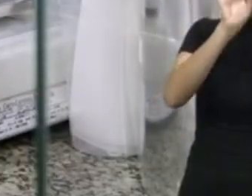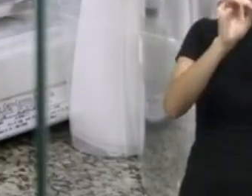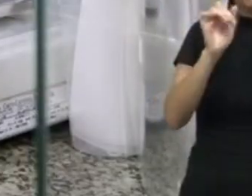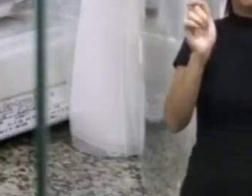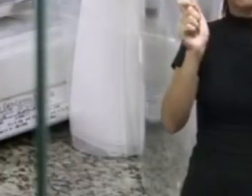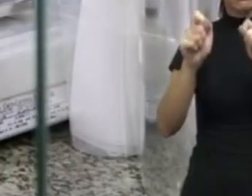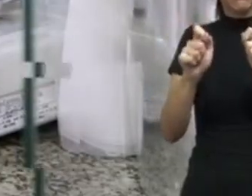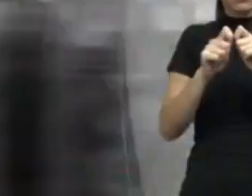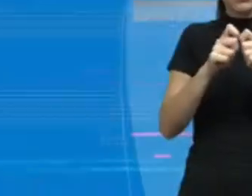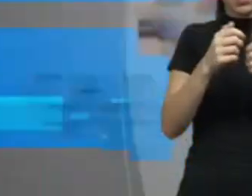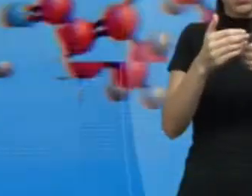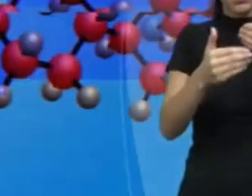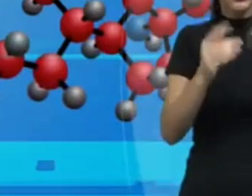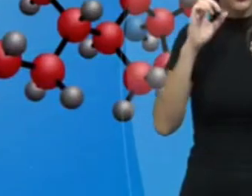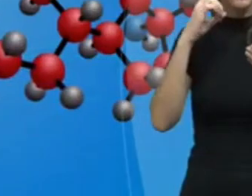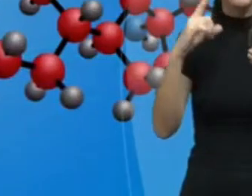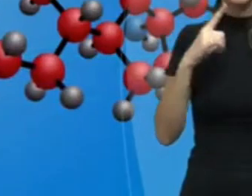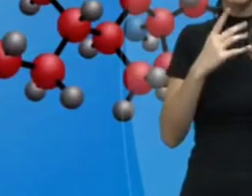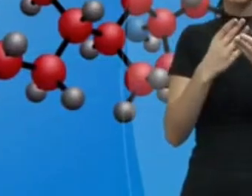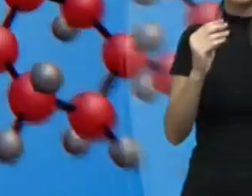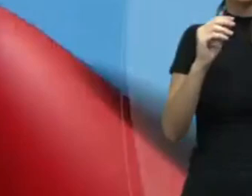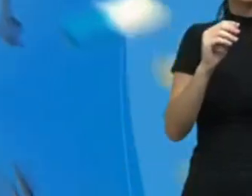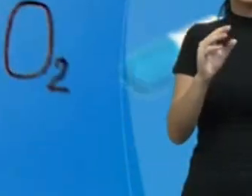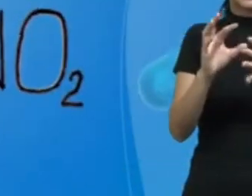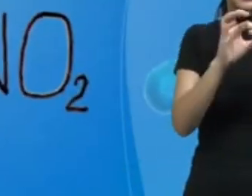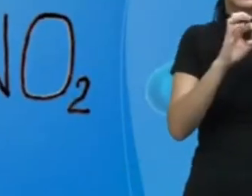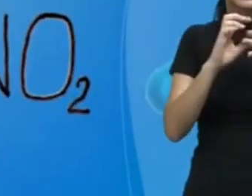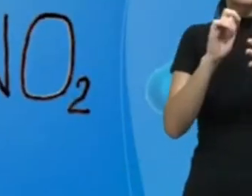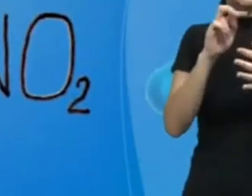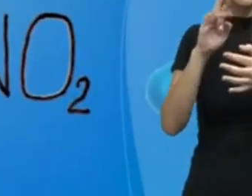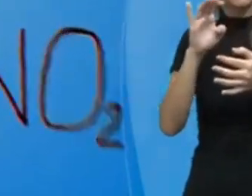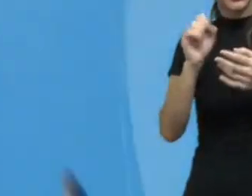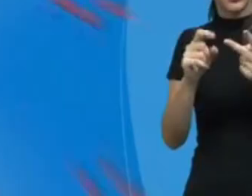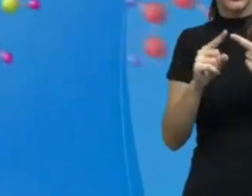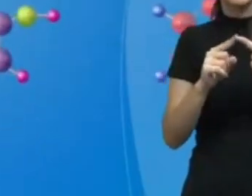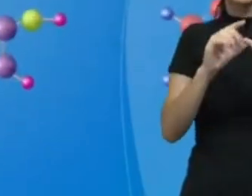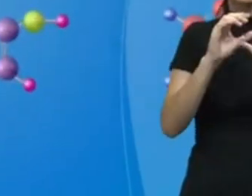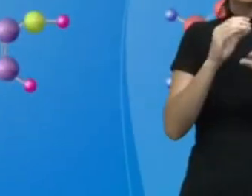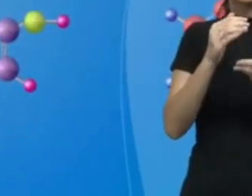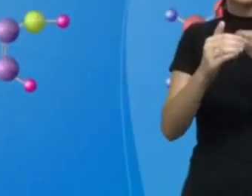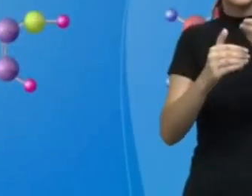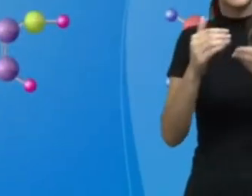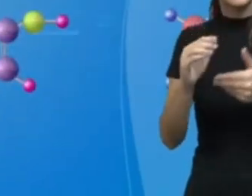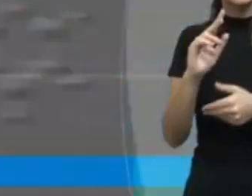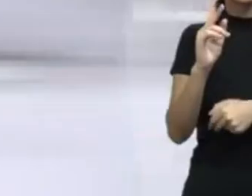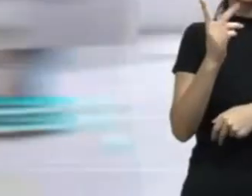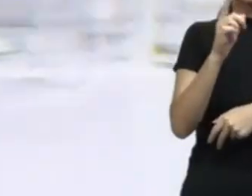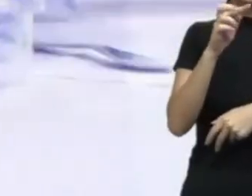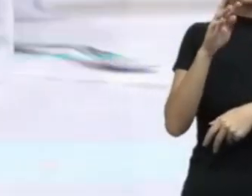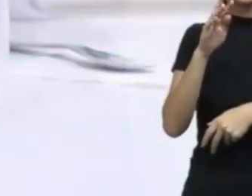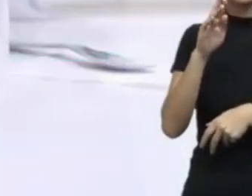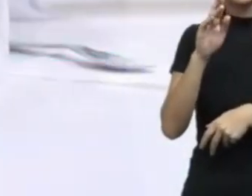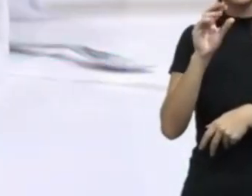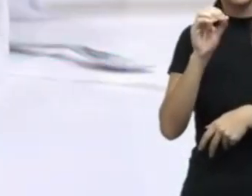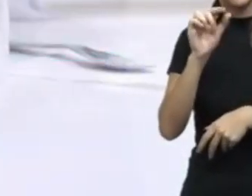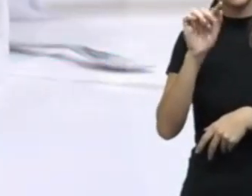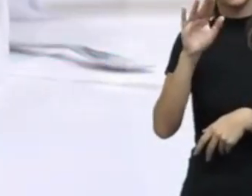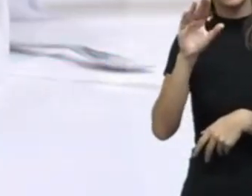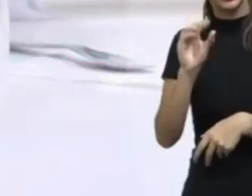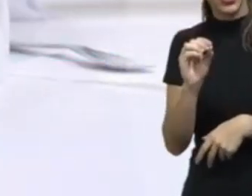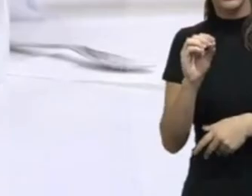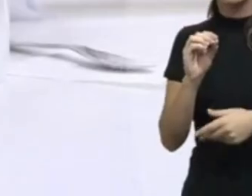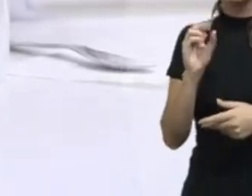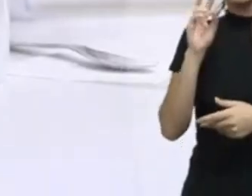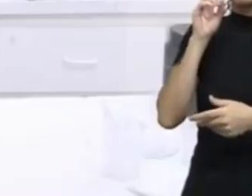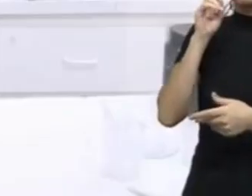manipulada diariamente, ele vai ver muitos anéis aromáticos, muitas cadeias cíclicas, muitos átomos de carbono e hidrogênio. Mas pensar